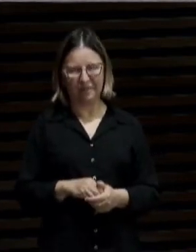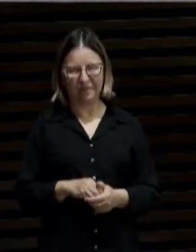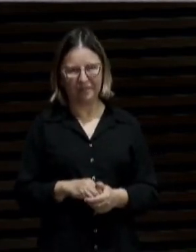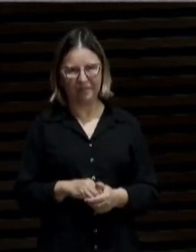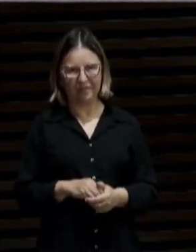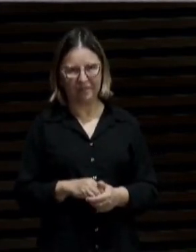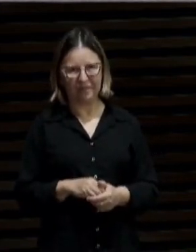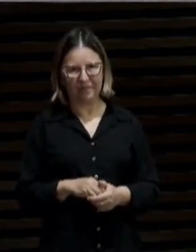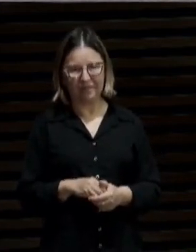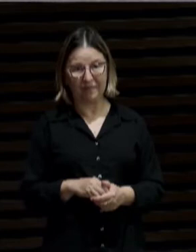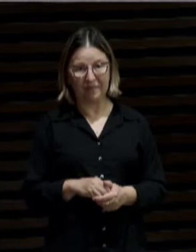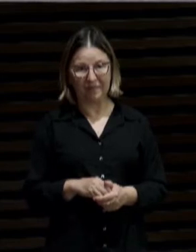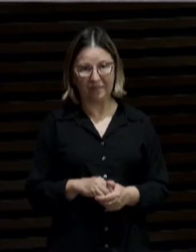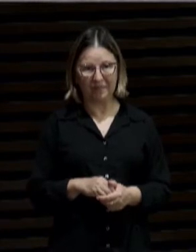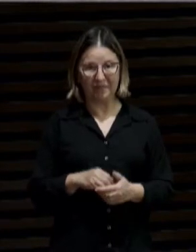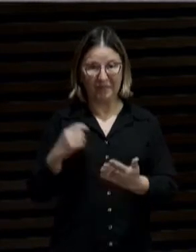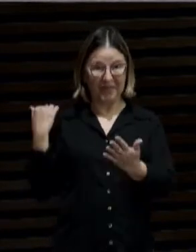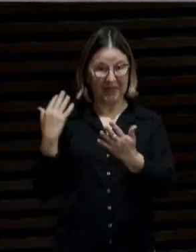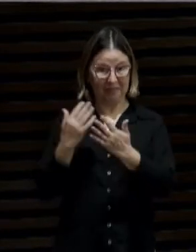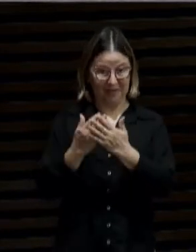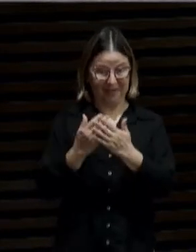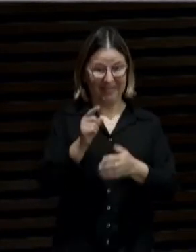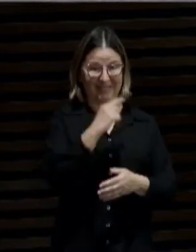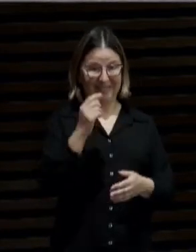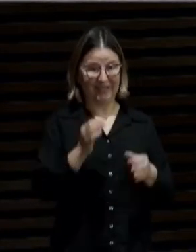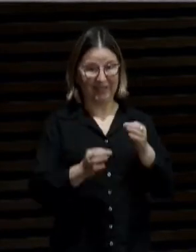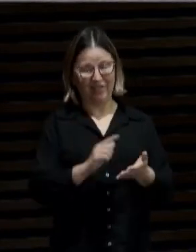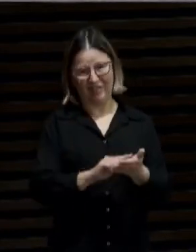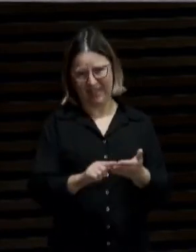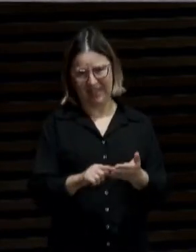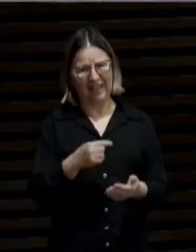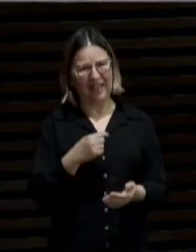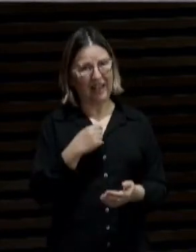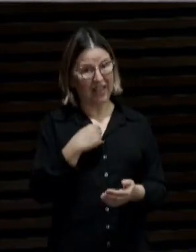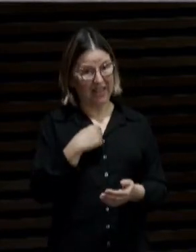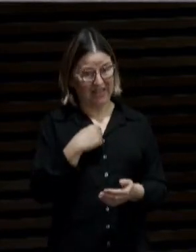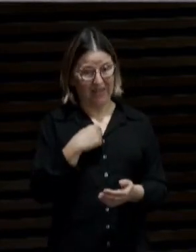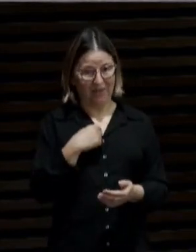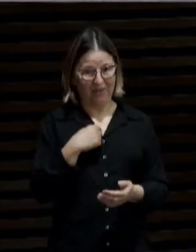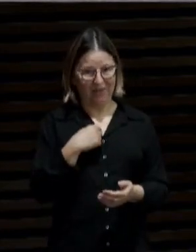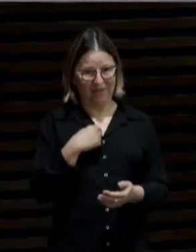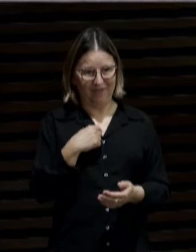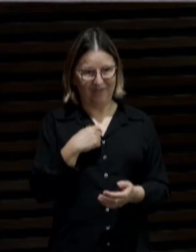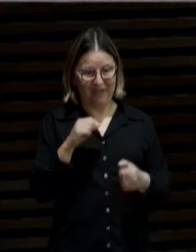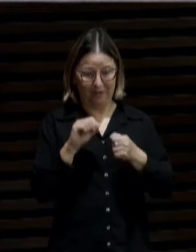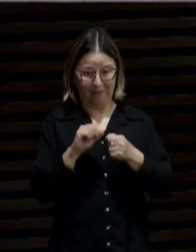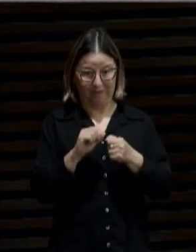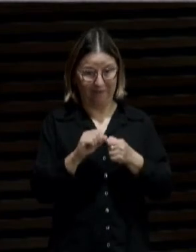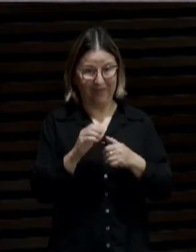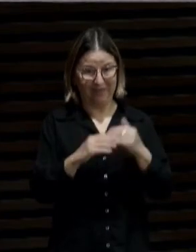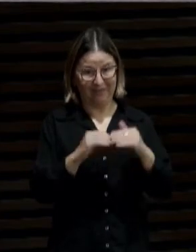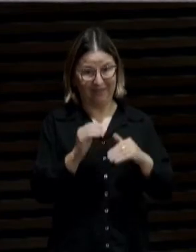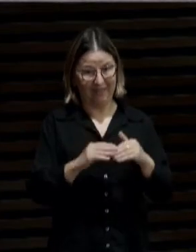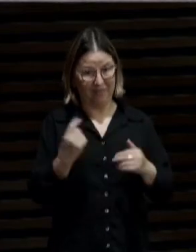da justificação, uma vez que eu criei, agora eu vou sozinho, agora sou eu que tenho que fazer. Não, Deus vai sustentar. Ele chama você a